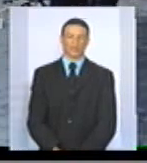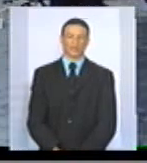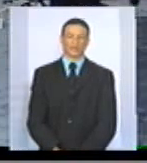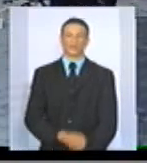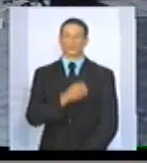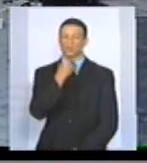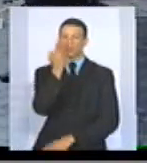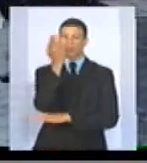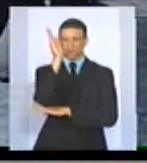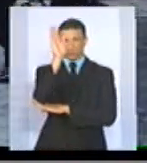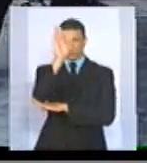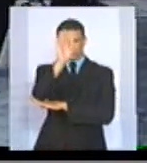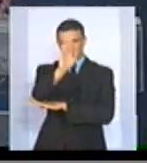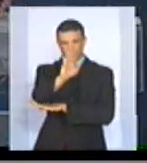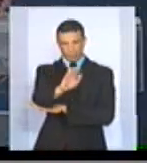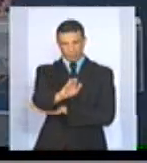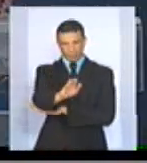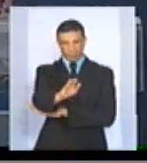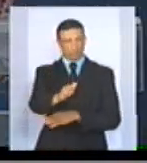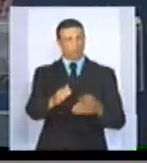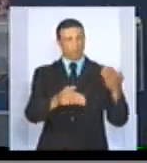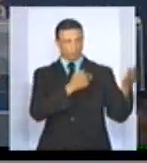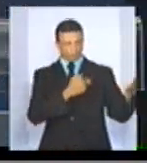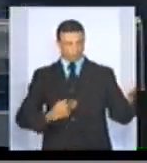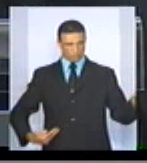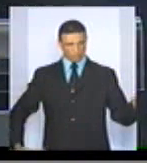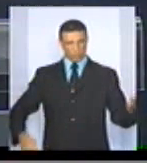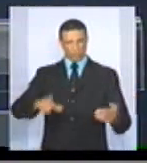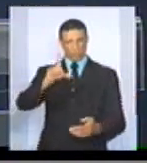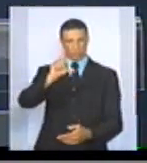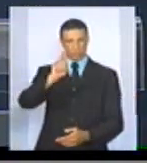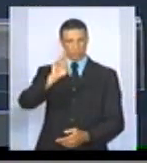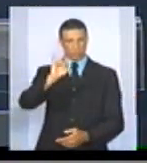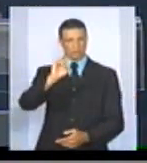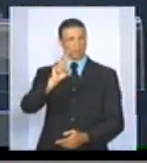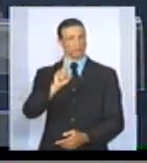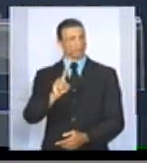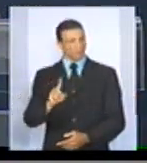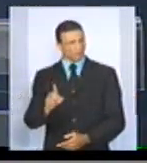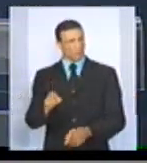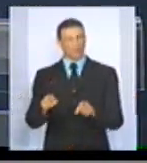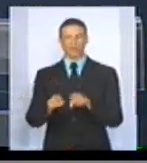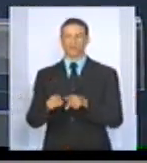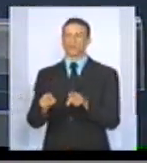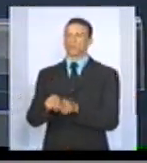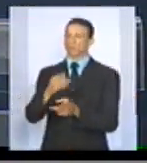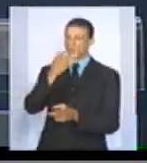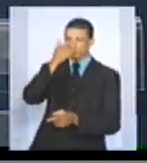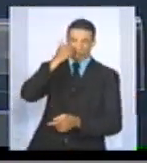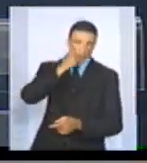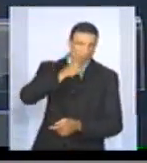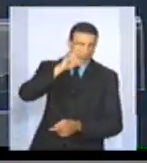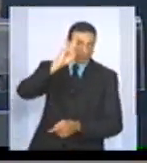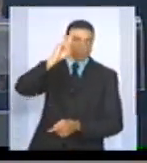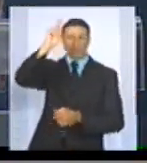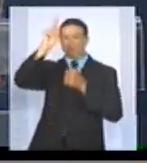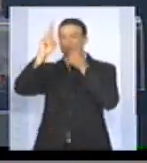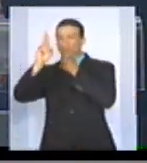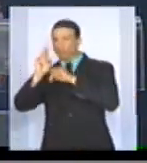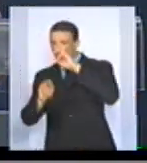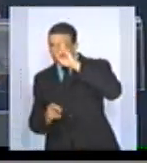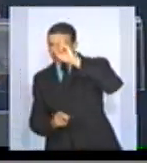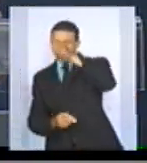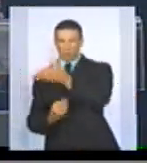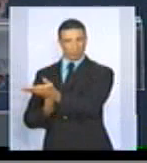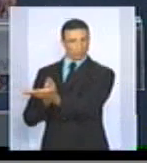Boa tarde, ministro Luiz Fux, procuradora-geral da Câmara do Prá, senhoras e senhores presentes. Em nome